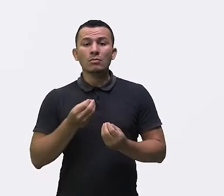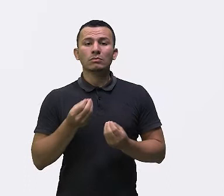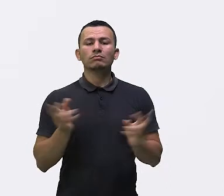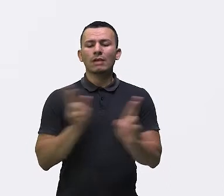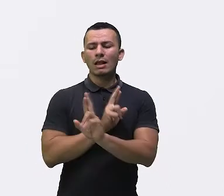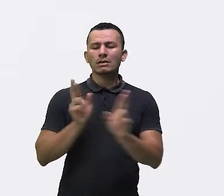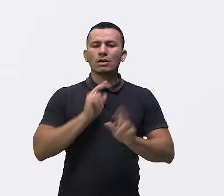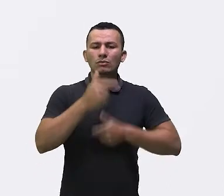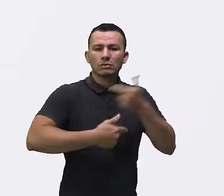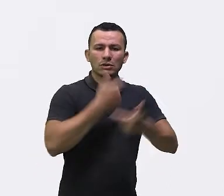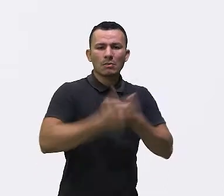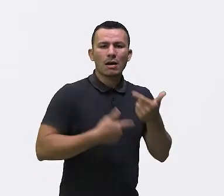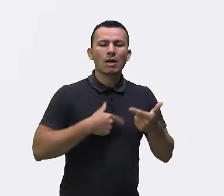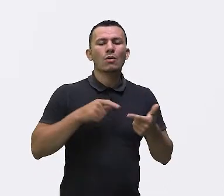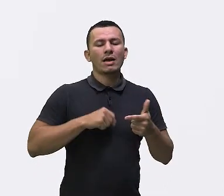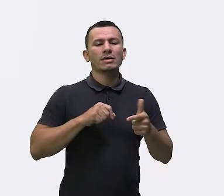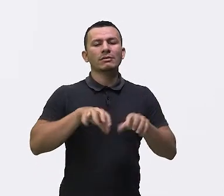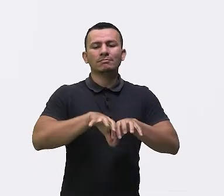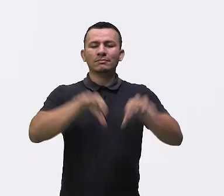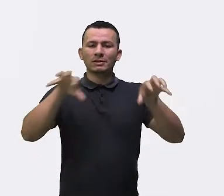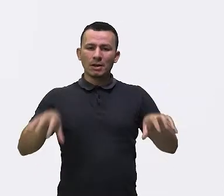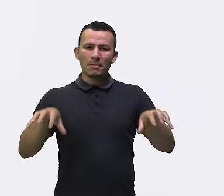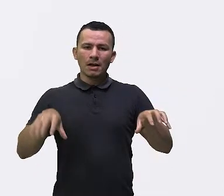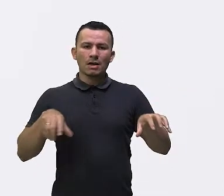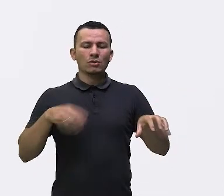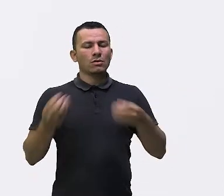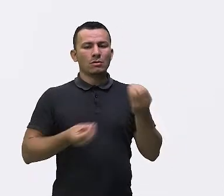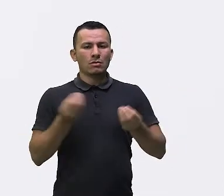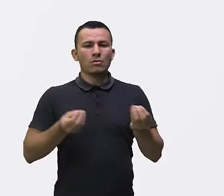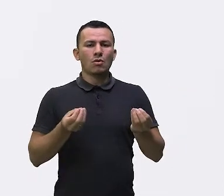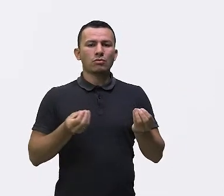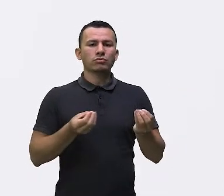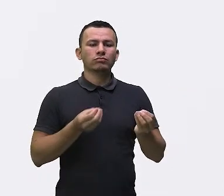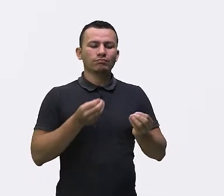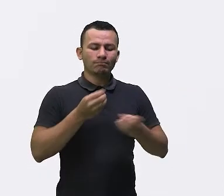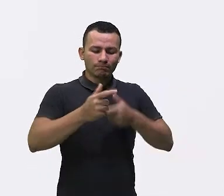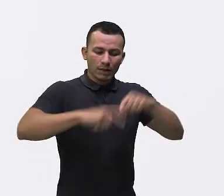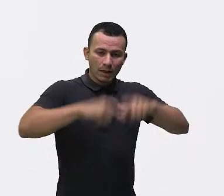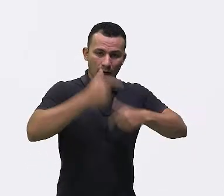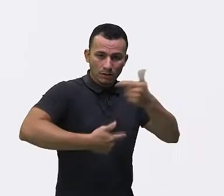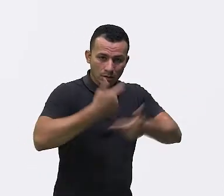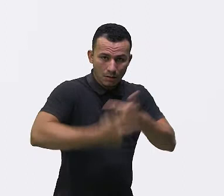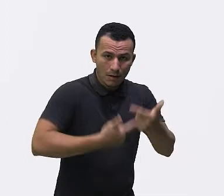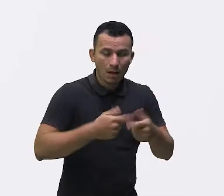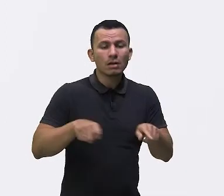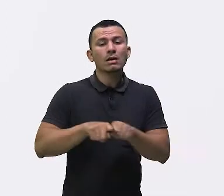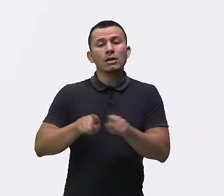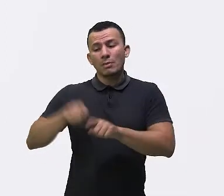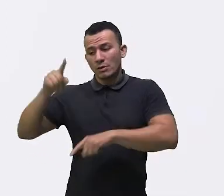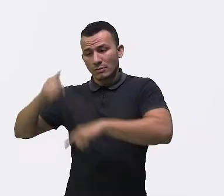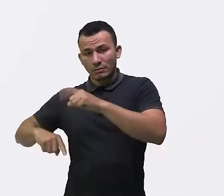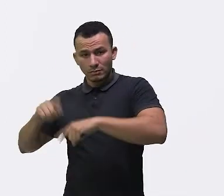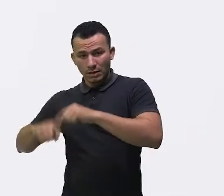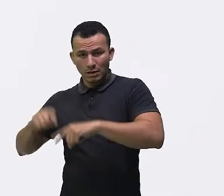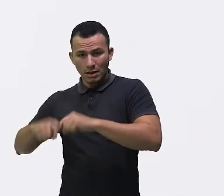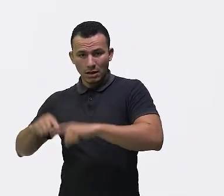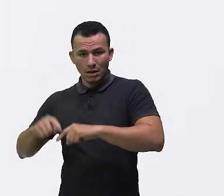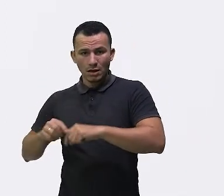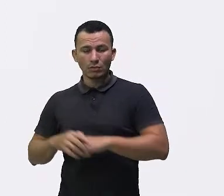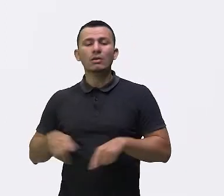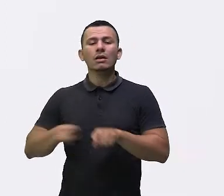que regulam tanto a distribuição dos meios de produção e dos produtos, quanto